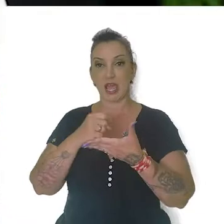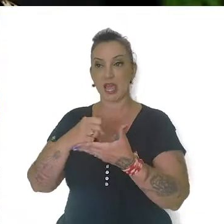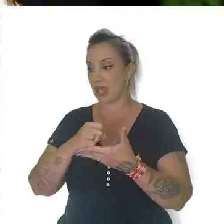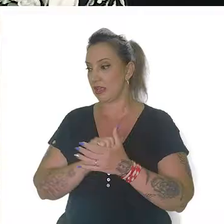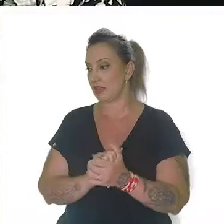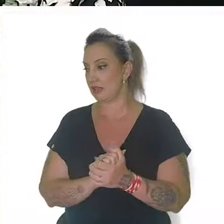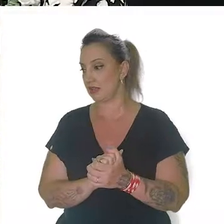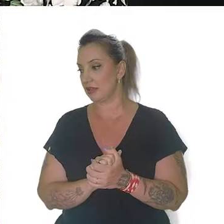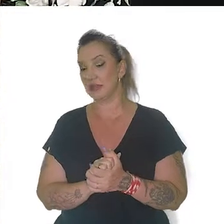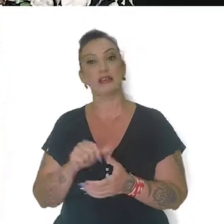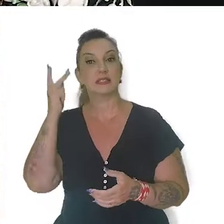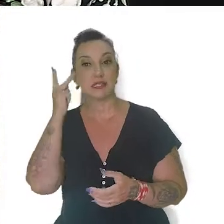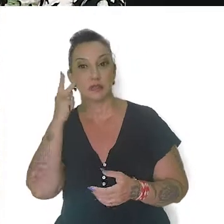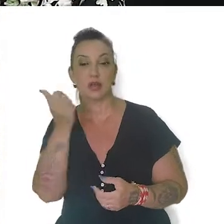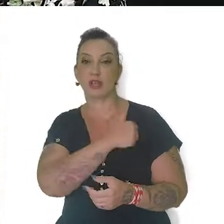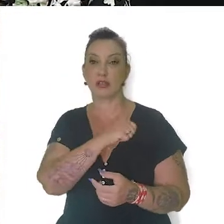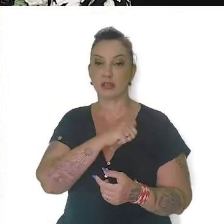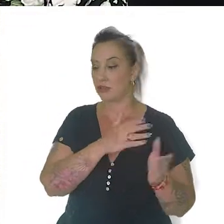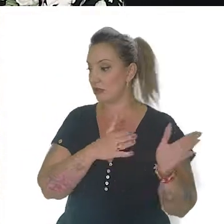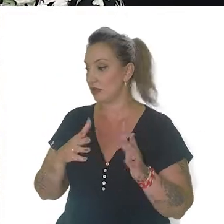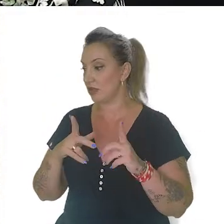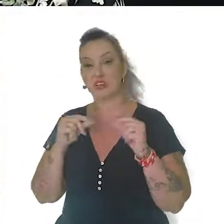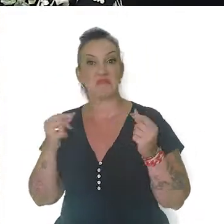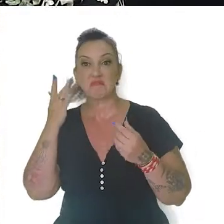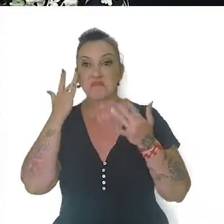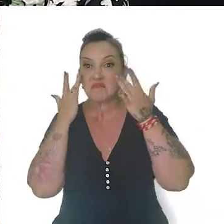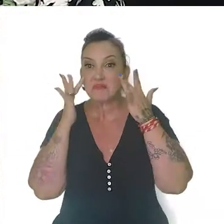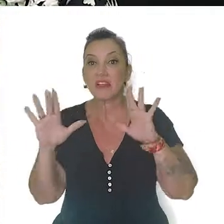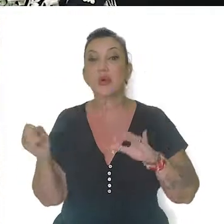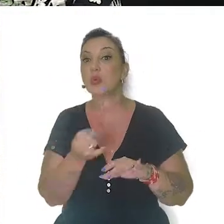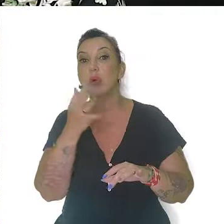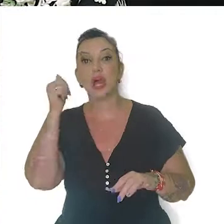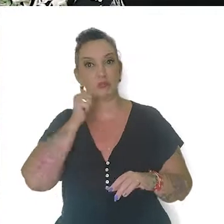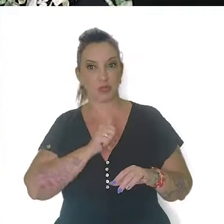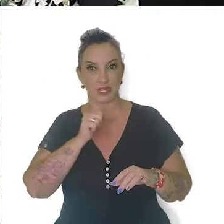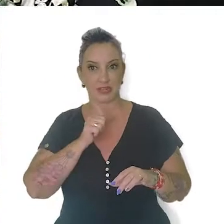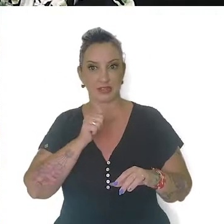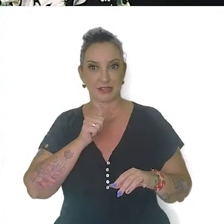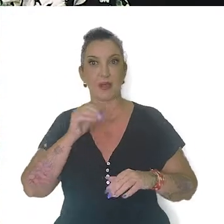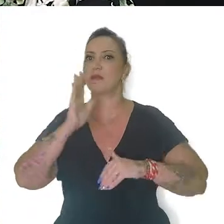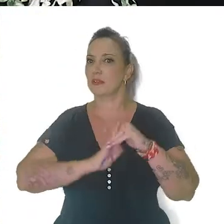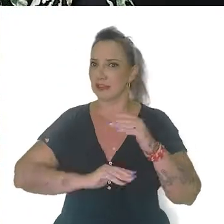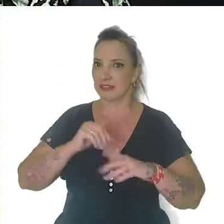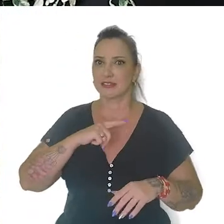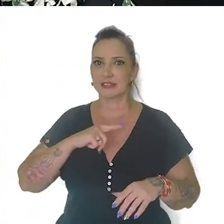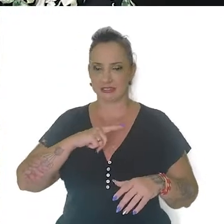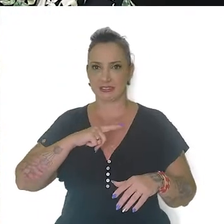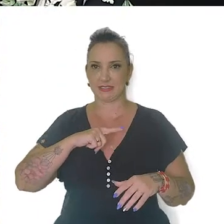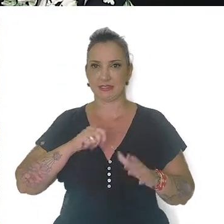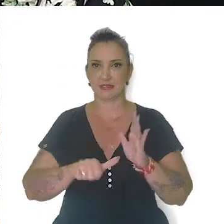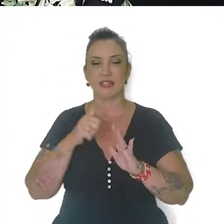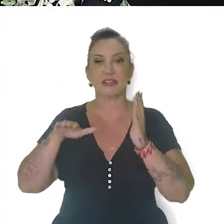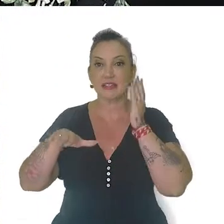eu que levei. Levei do Rio, trouxe de São Paulo. Os produtores de Brasília não faziam ideia quantas mulheres